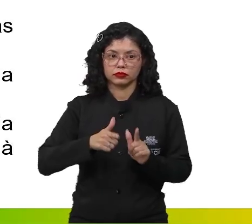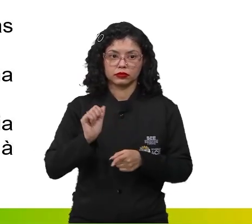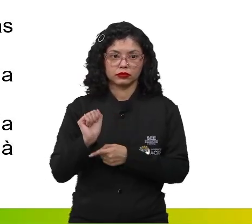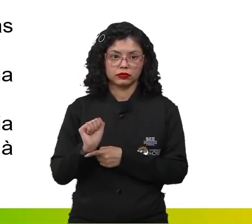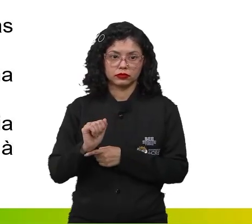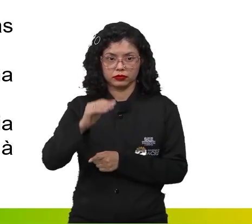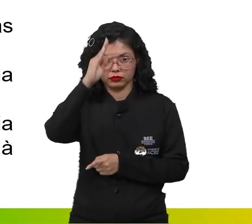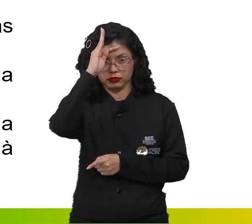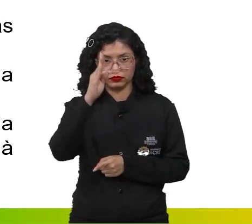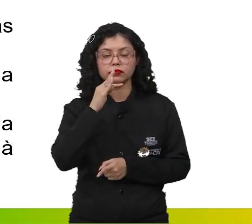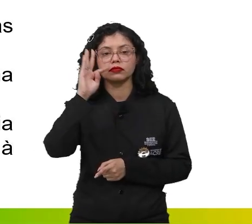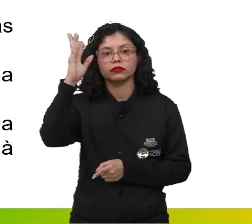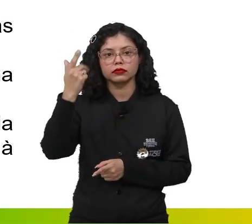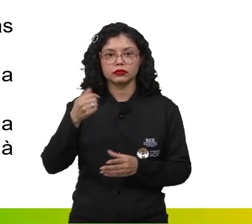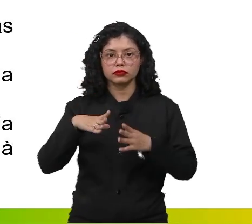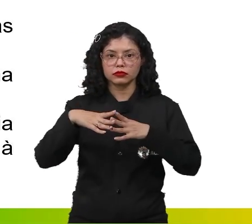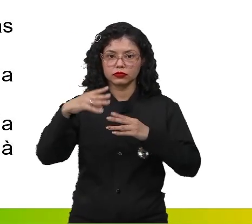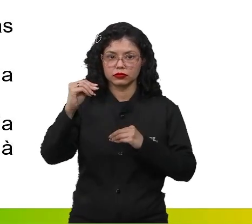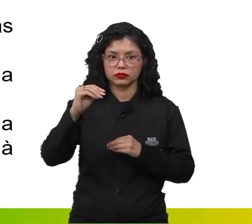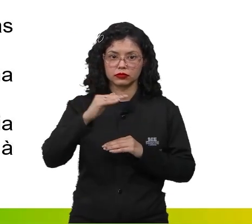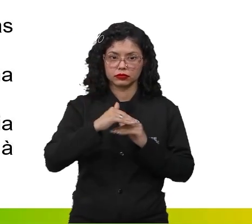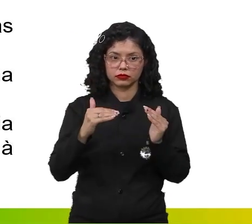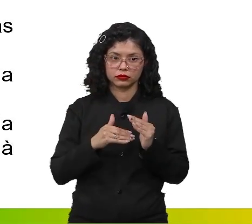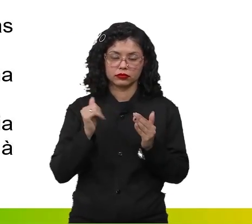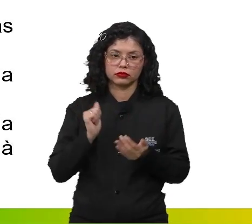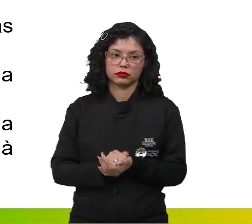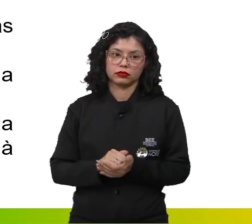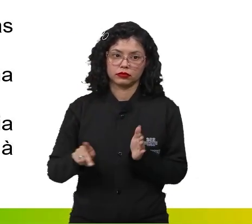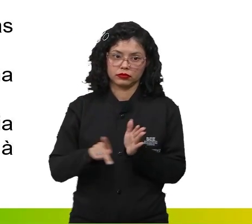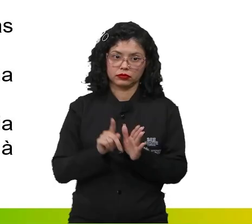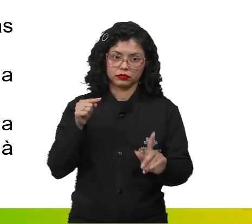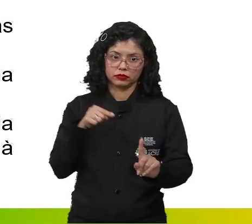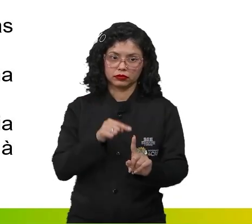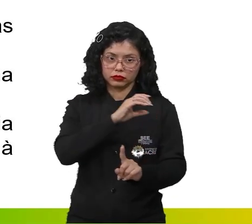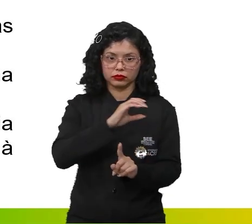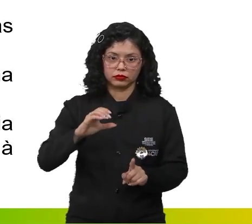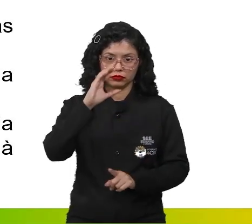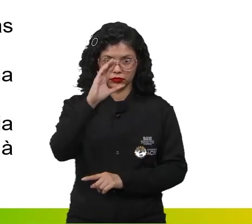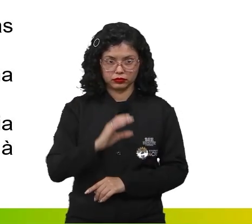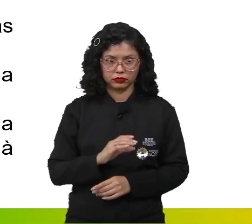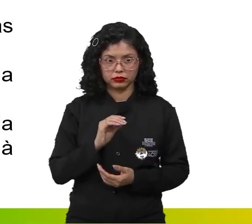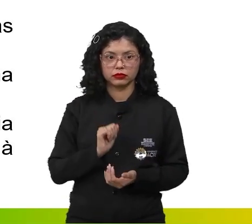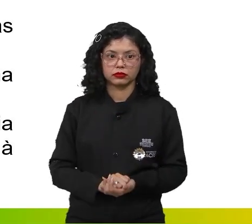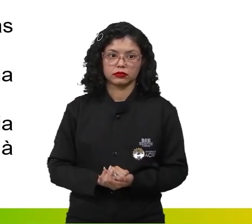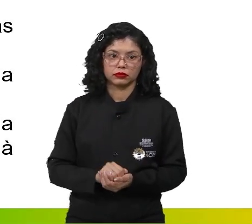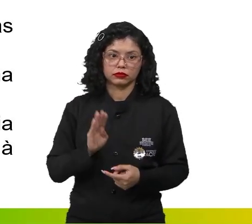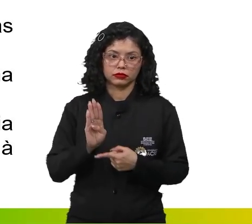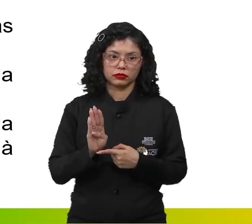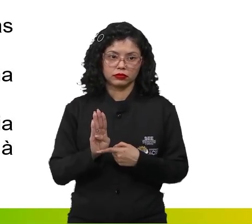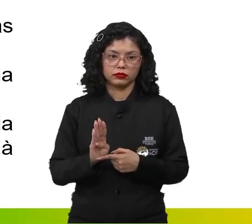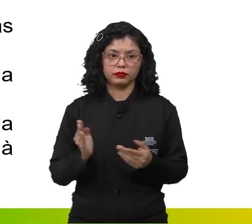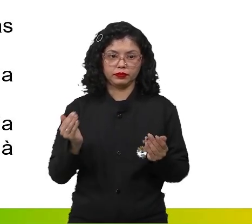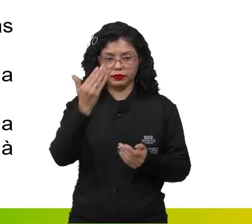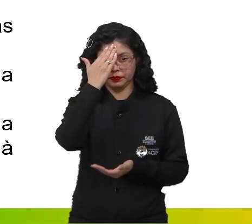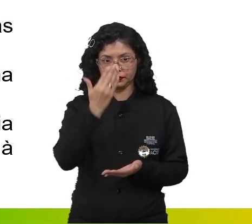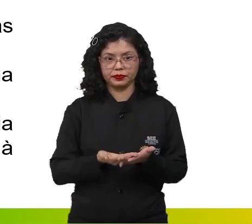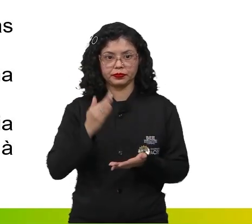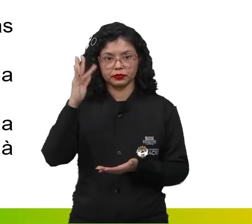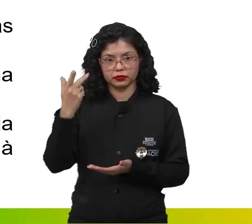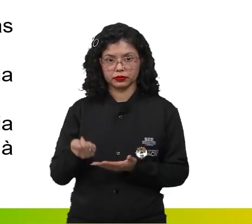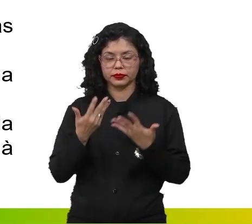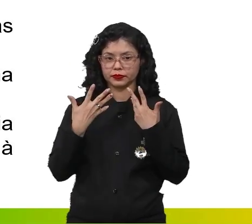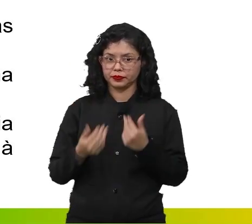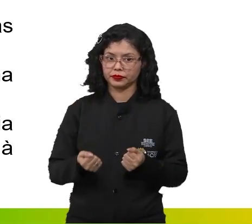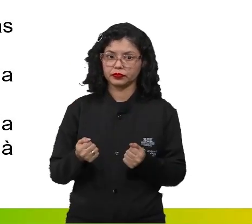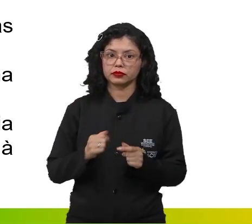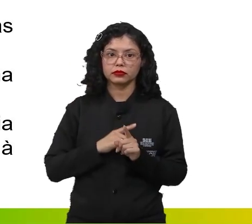A, as tradições africanas desapareceram totalmente devido à imposição da Igreja Católica. B, as crenças africanas foram